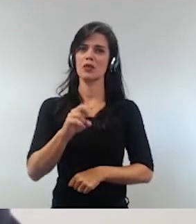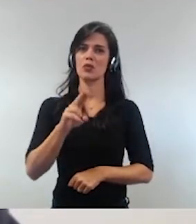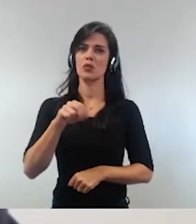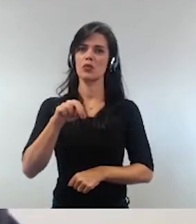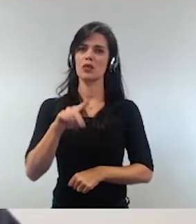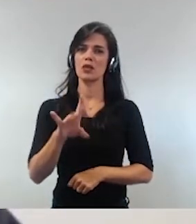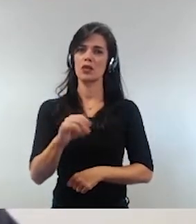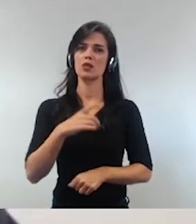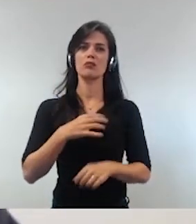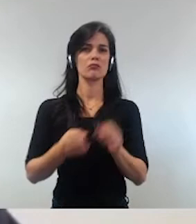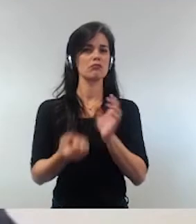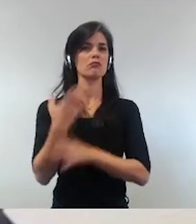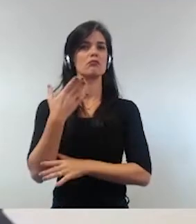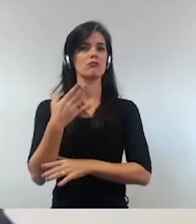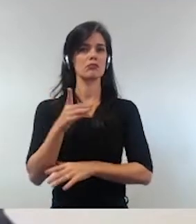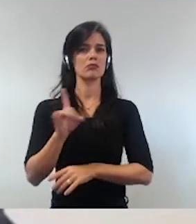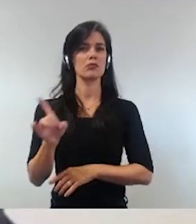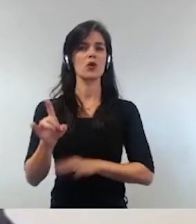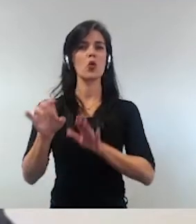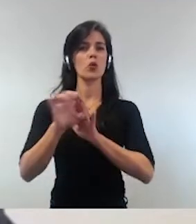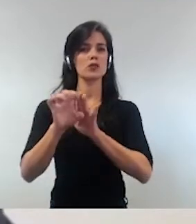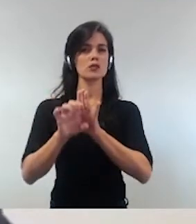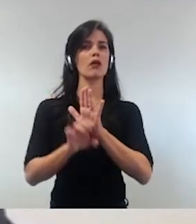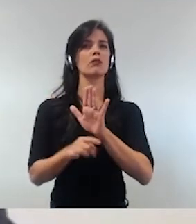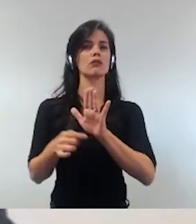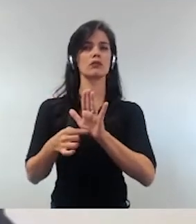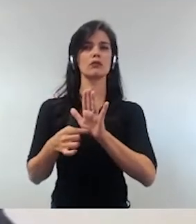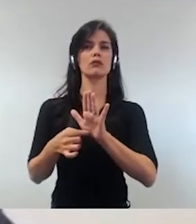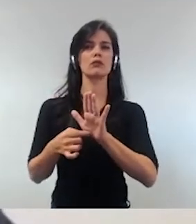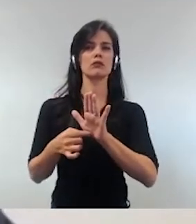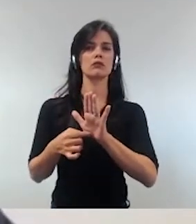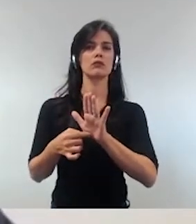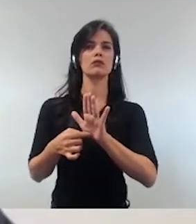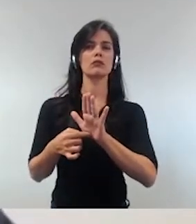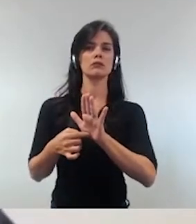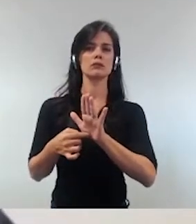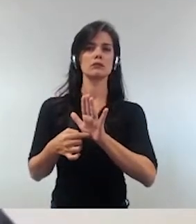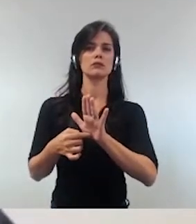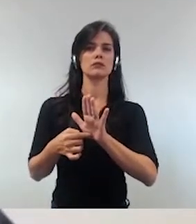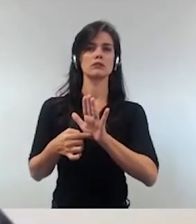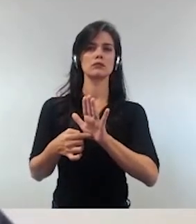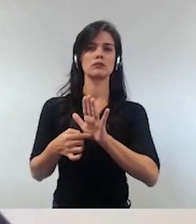editor, promulgou um estatuto dizendo, e a Priscila tocou nesse ponto,